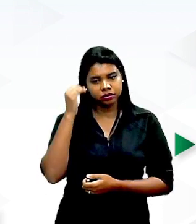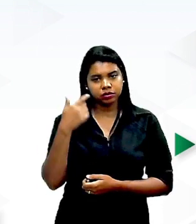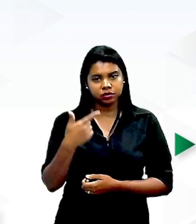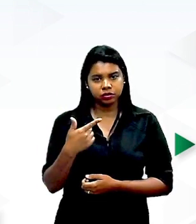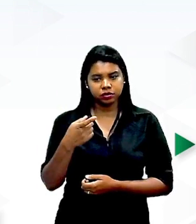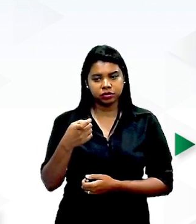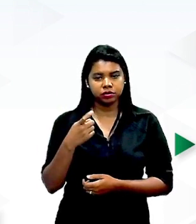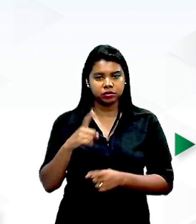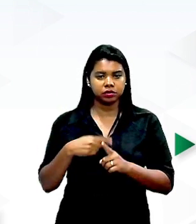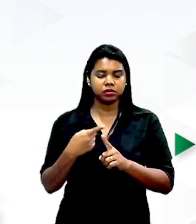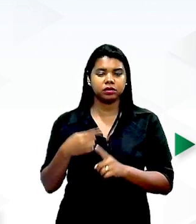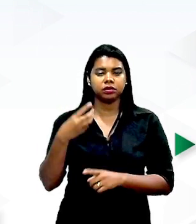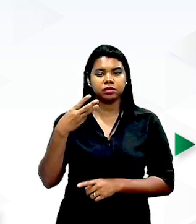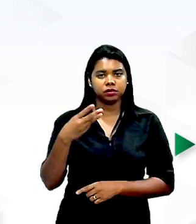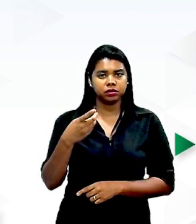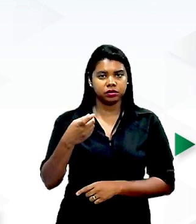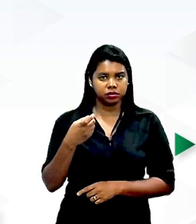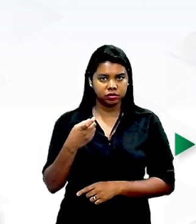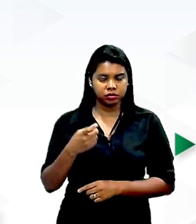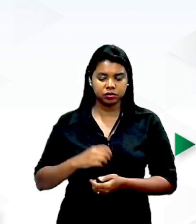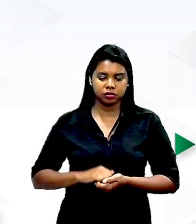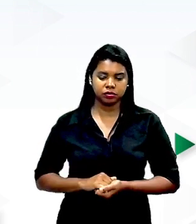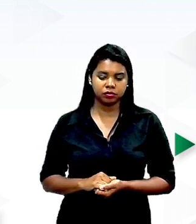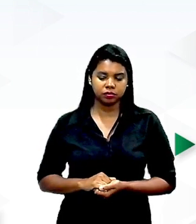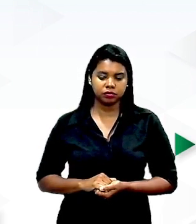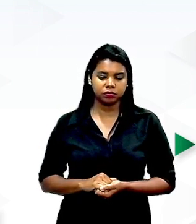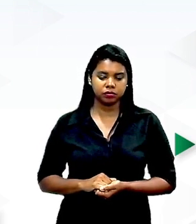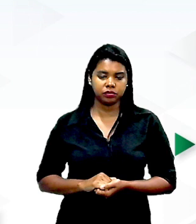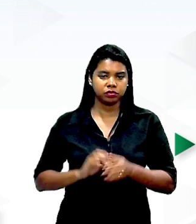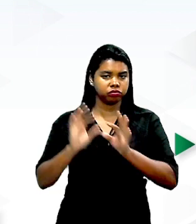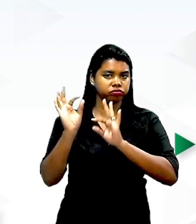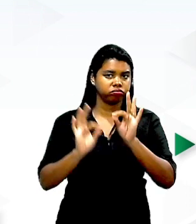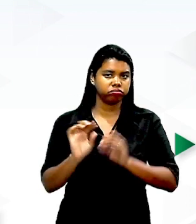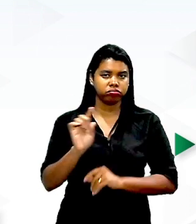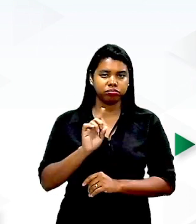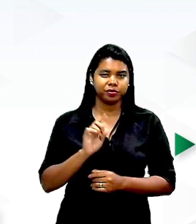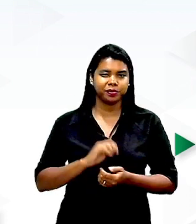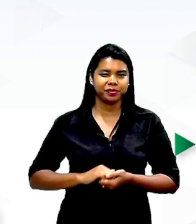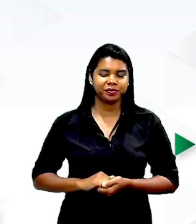3x mais x, né? Não está na ordem não, né?